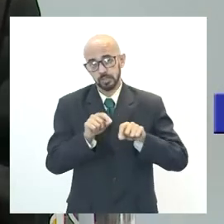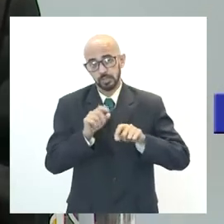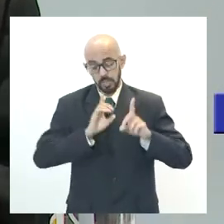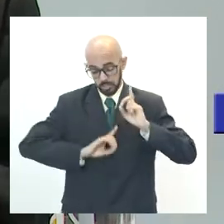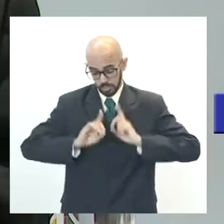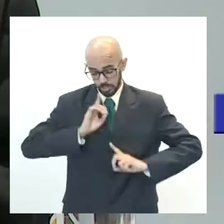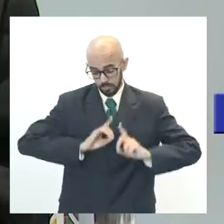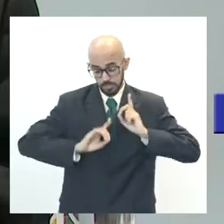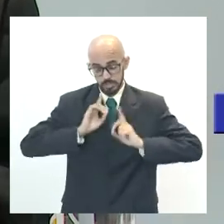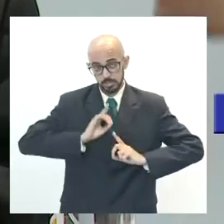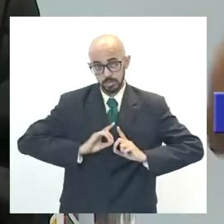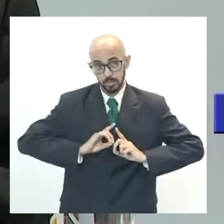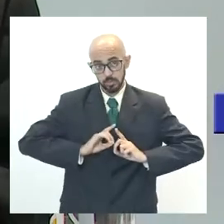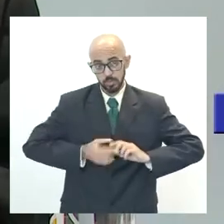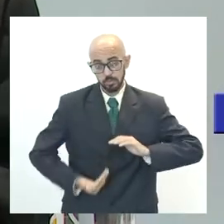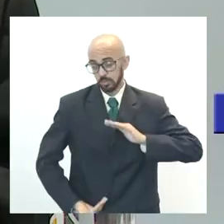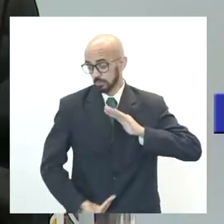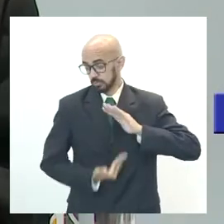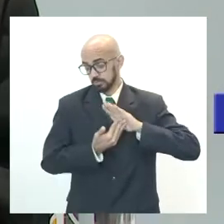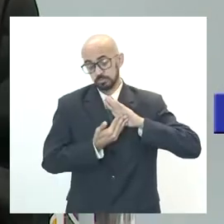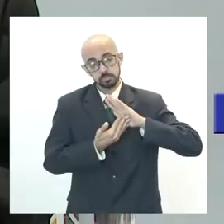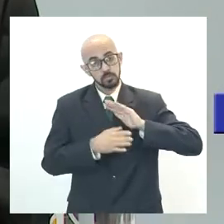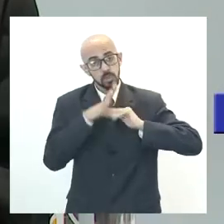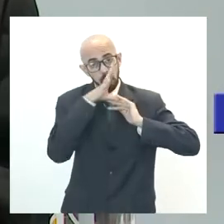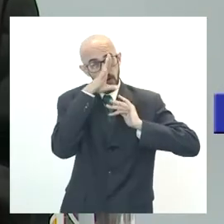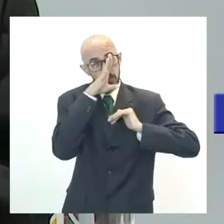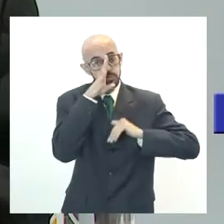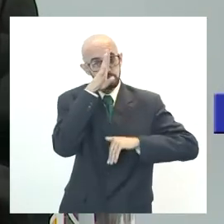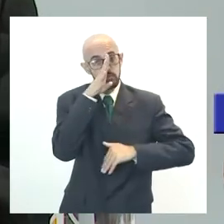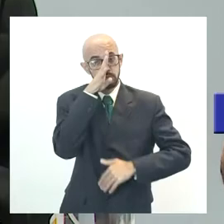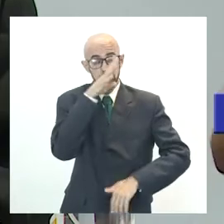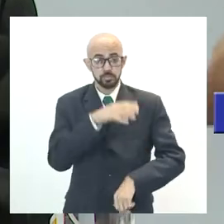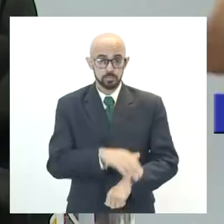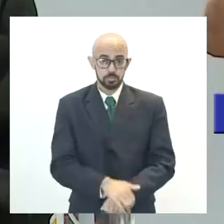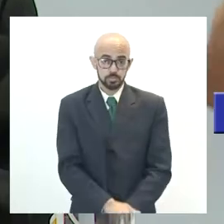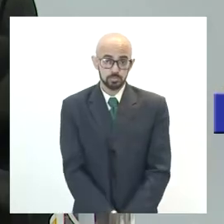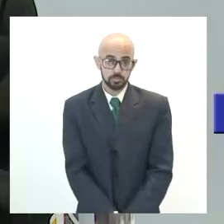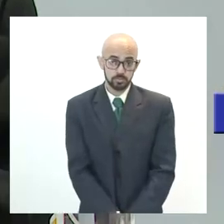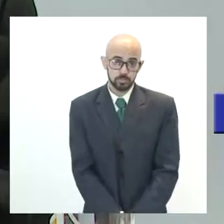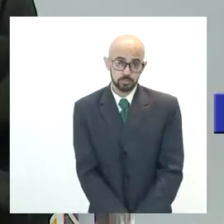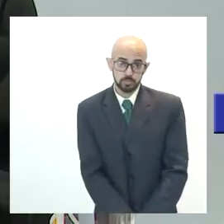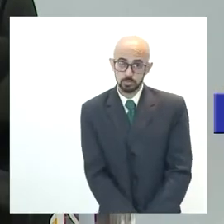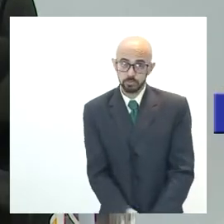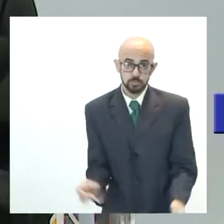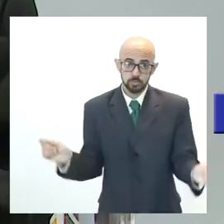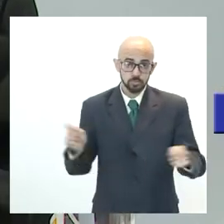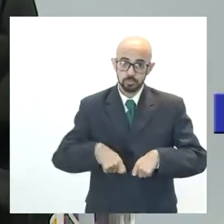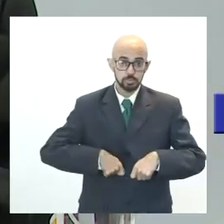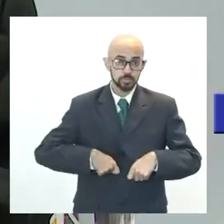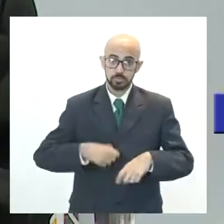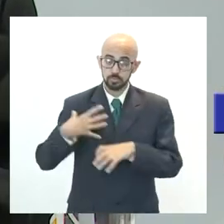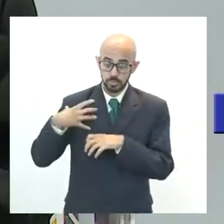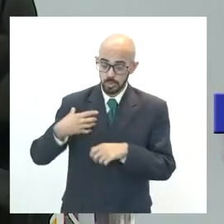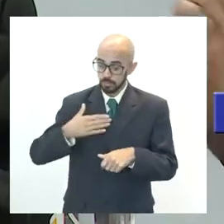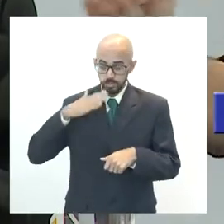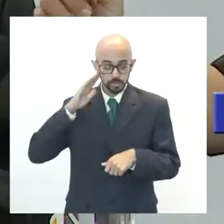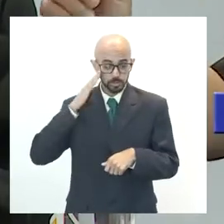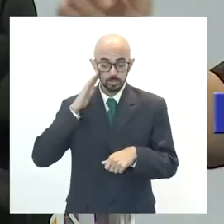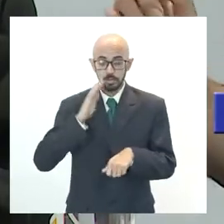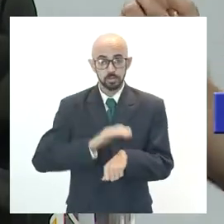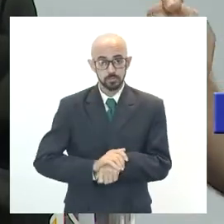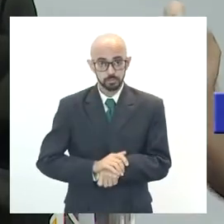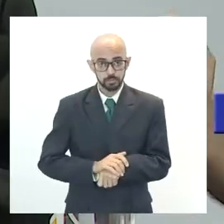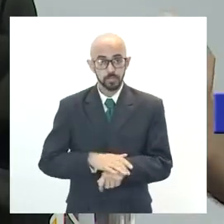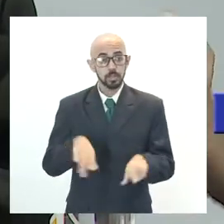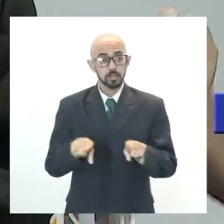das pessoas chegam o limite absurdo é imensurável ao ponto também o